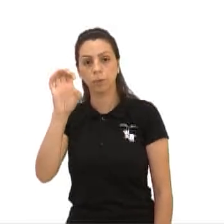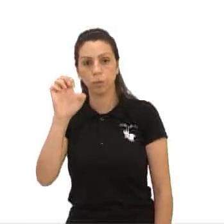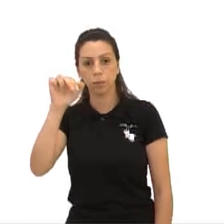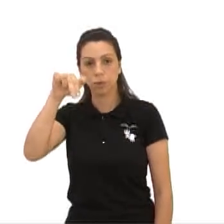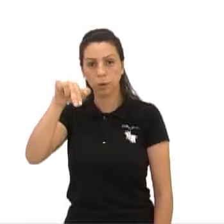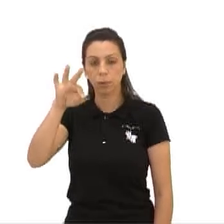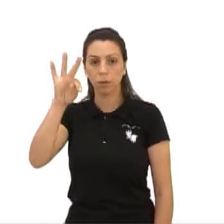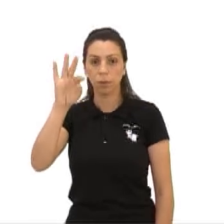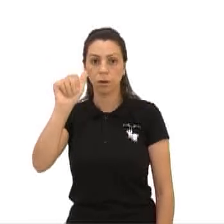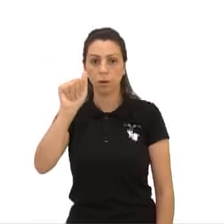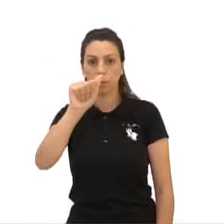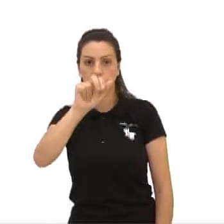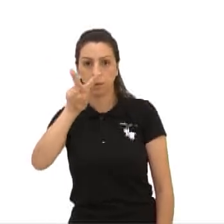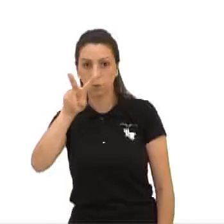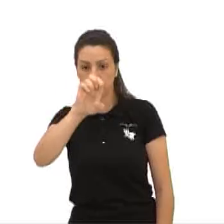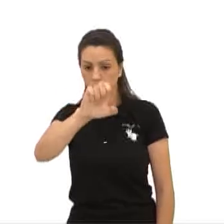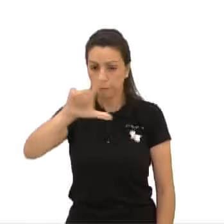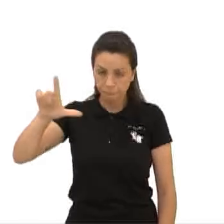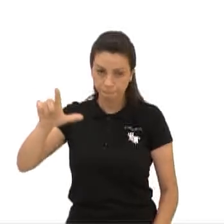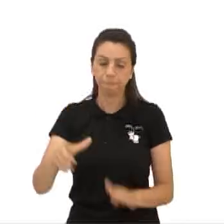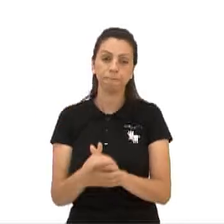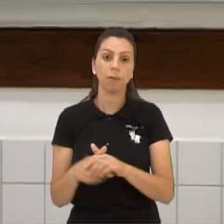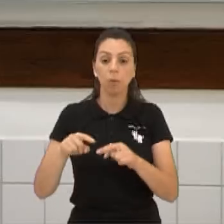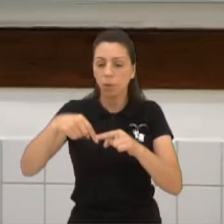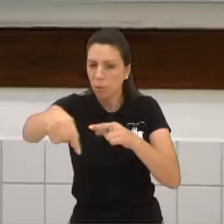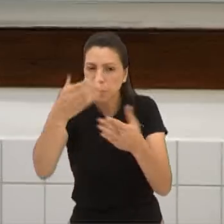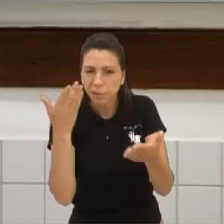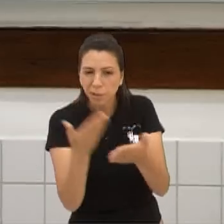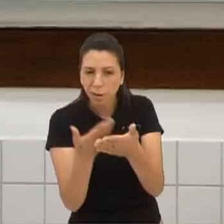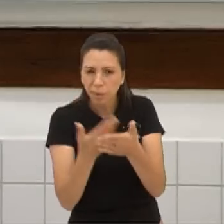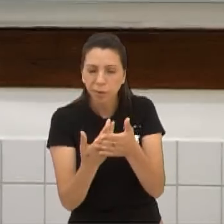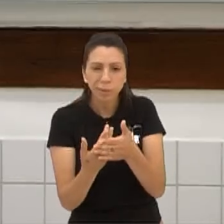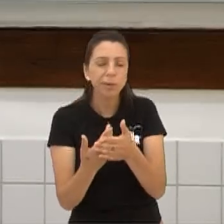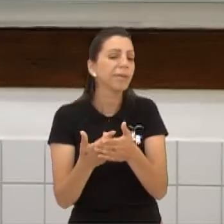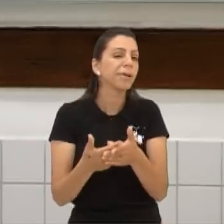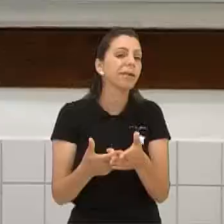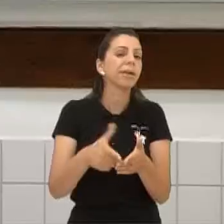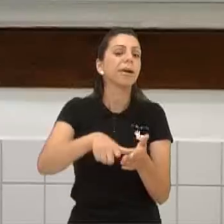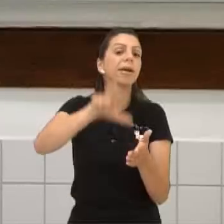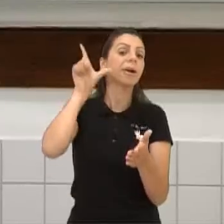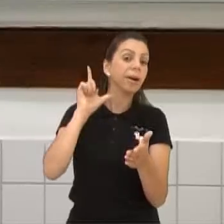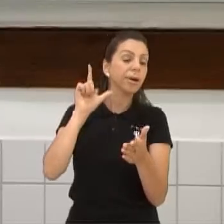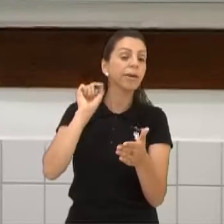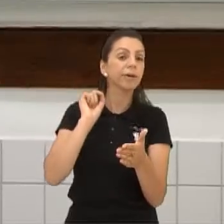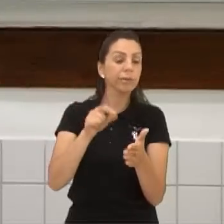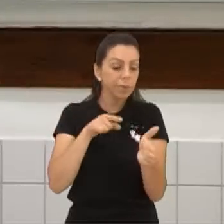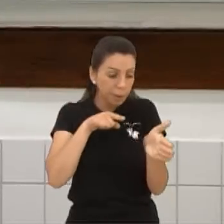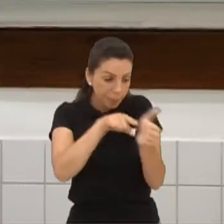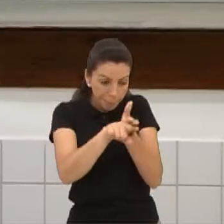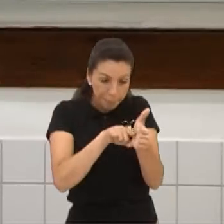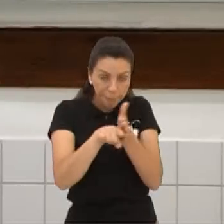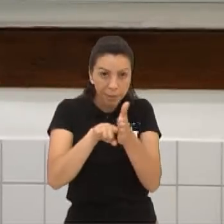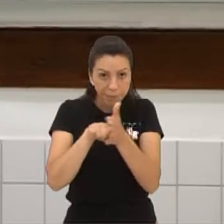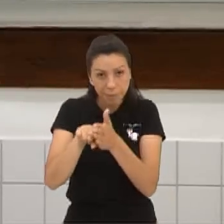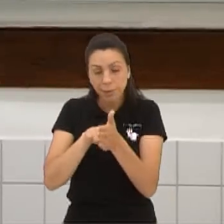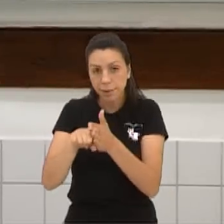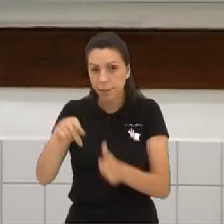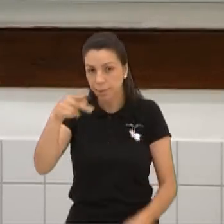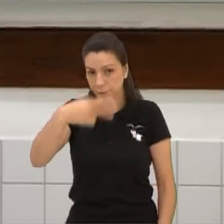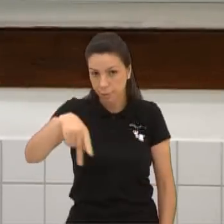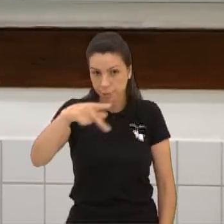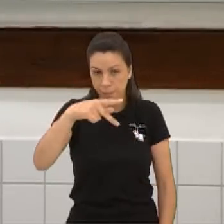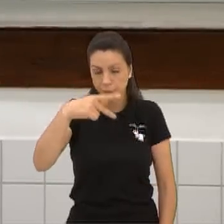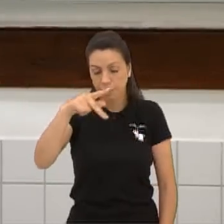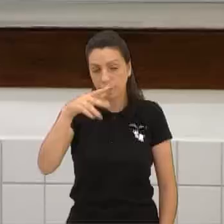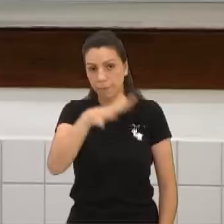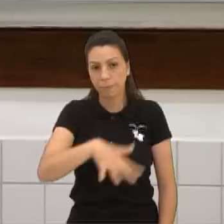próxima aula, que vocês, antes de virem para a aula, que vocês pesquisassem na casa, lá na região de vocês,